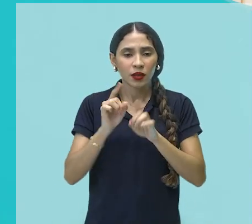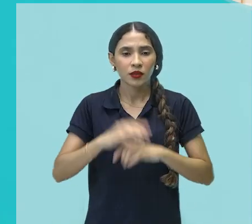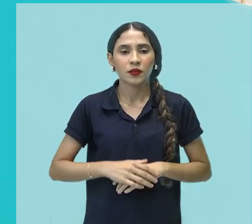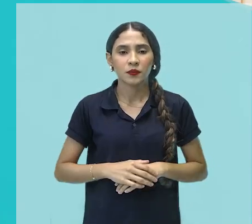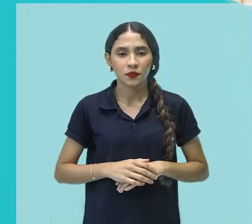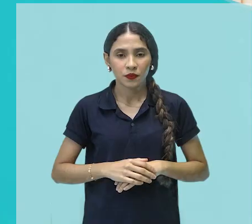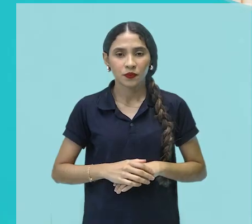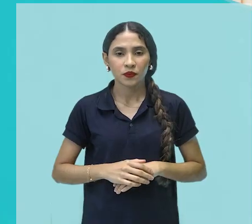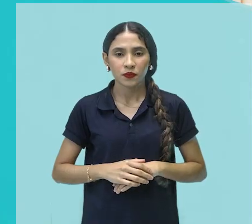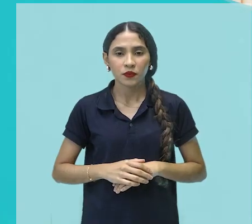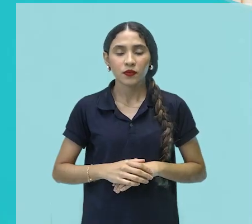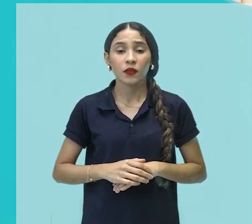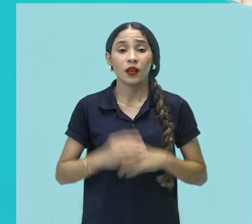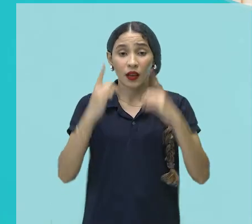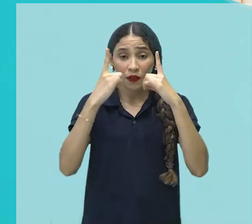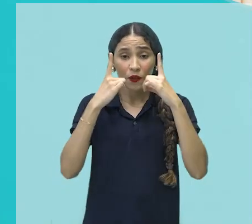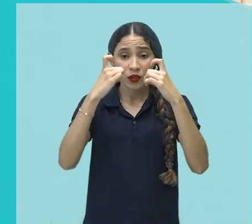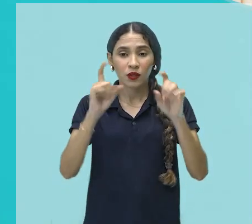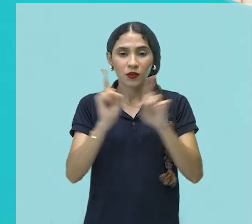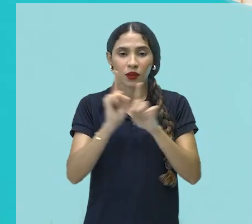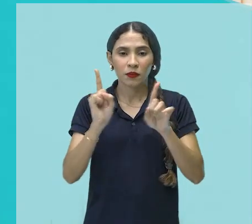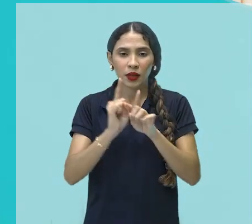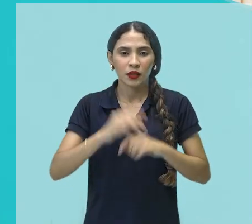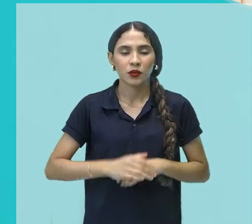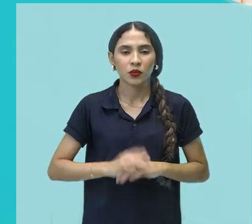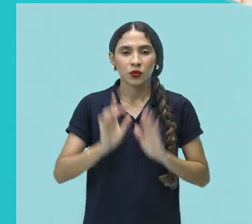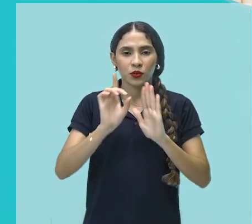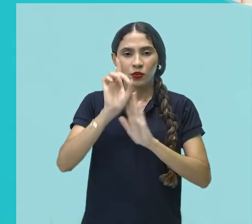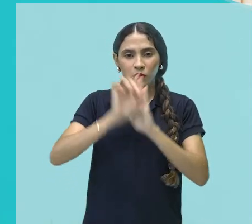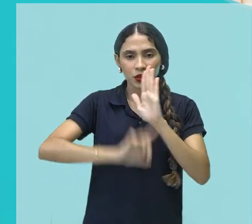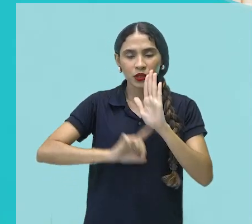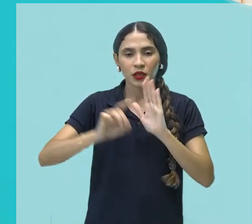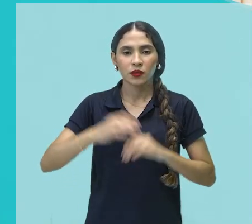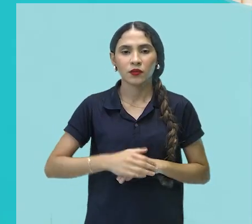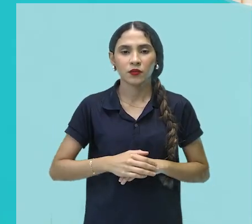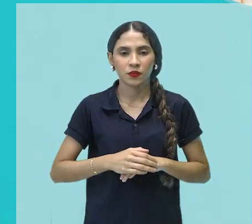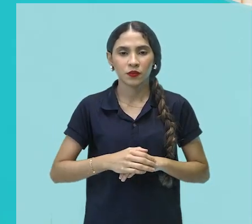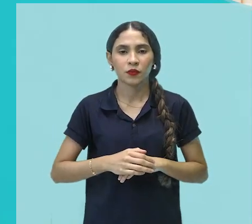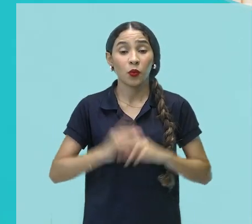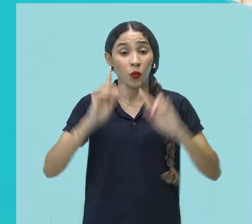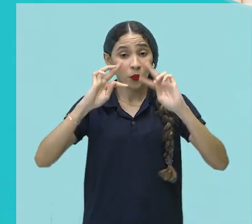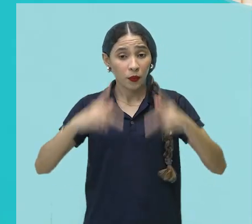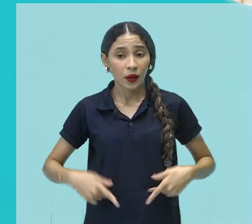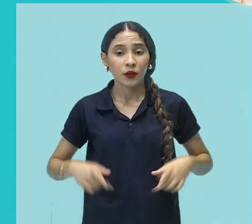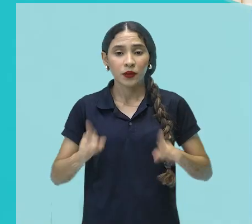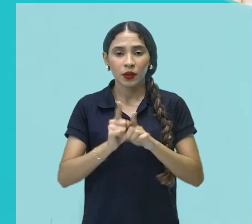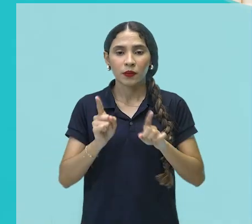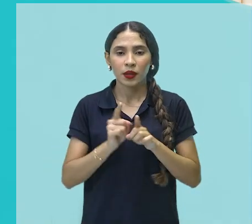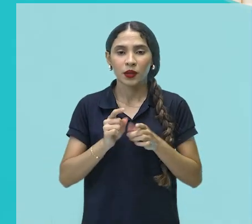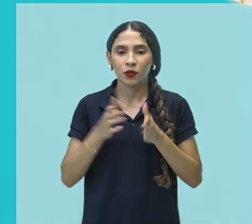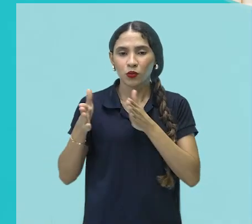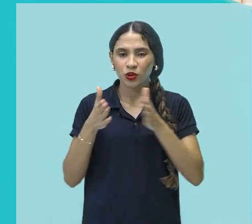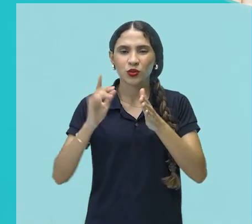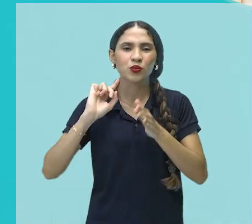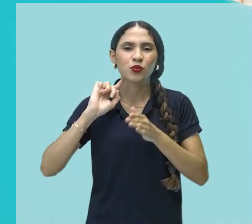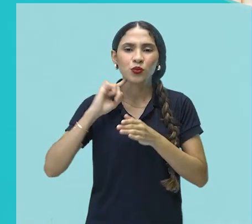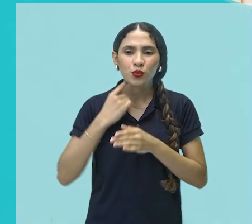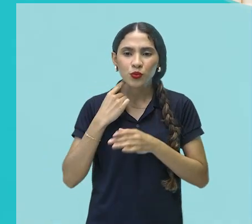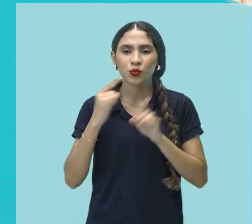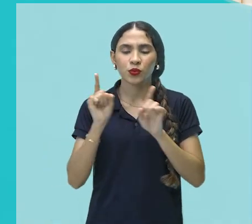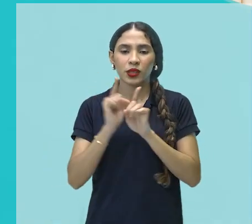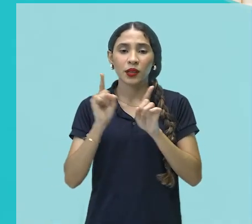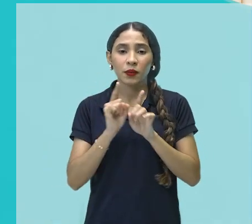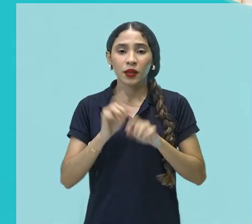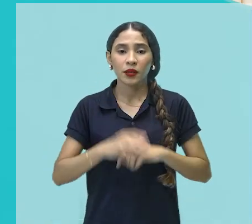ao desmatamento, à violação ali dos direitos, certo, humanos, os rios